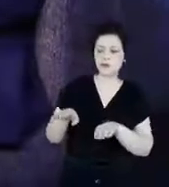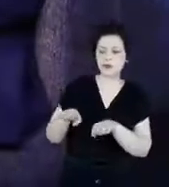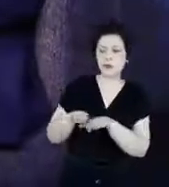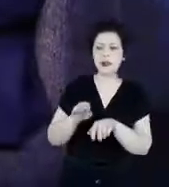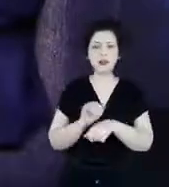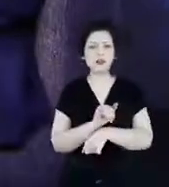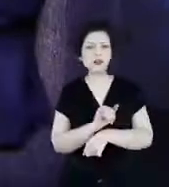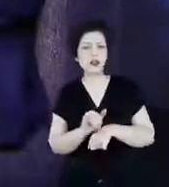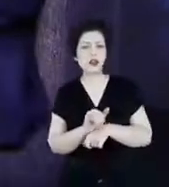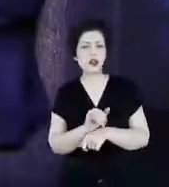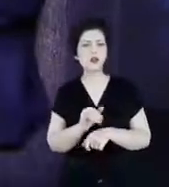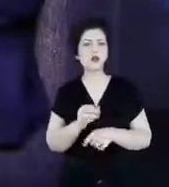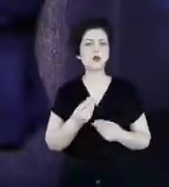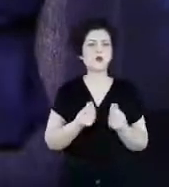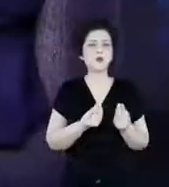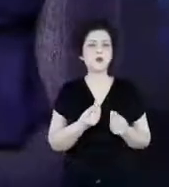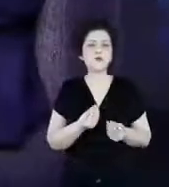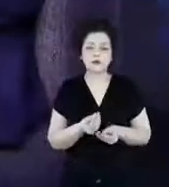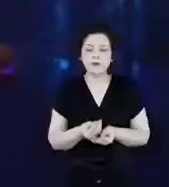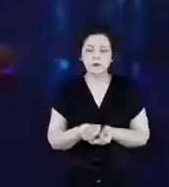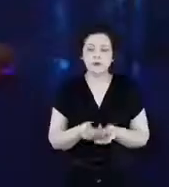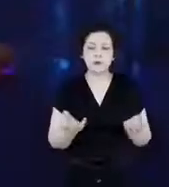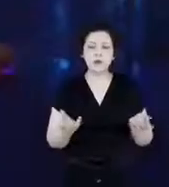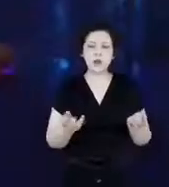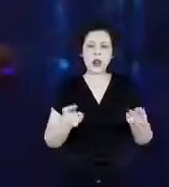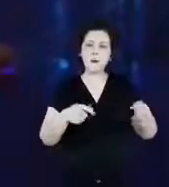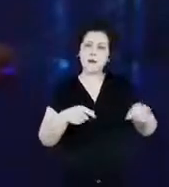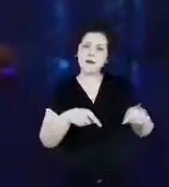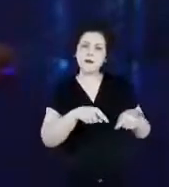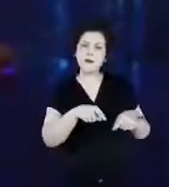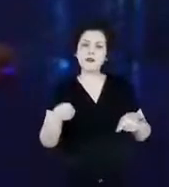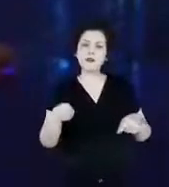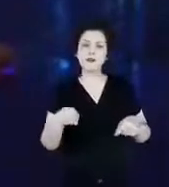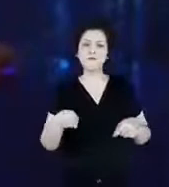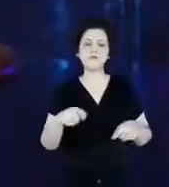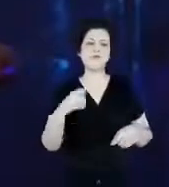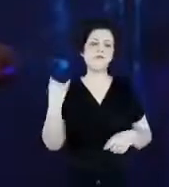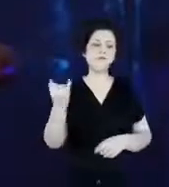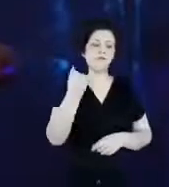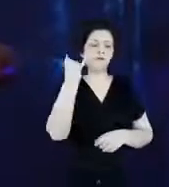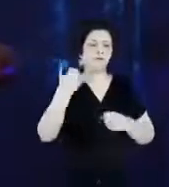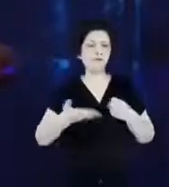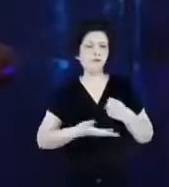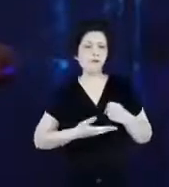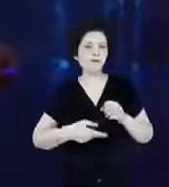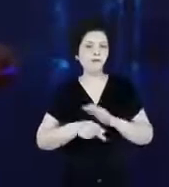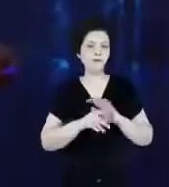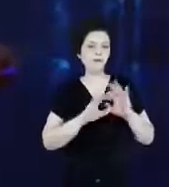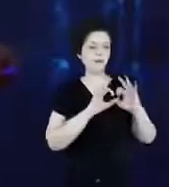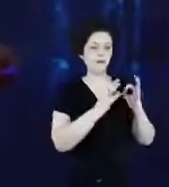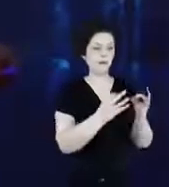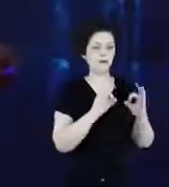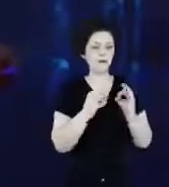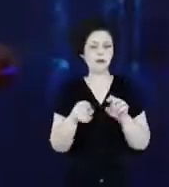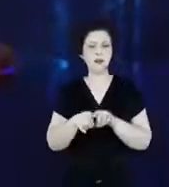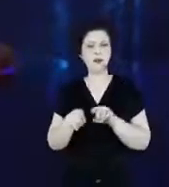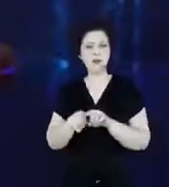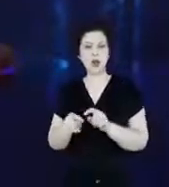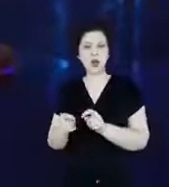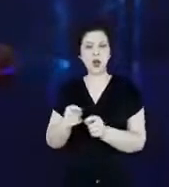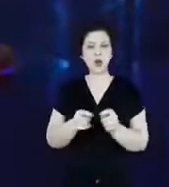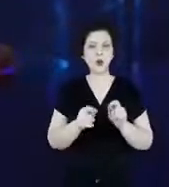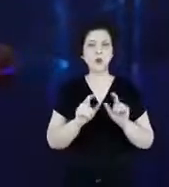buscar ofertar esse insumo essencial tanto para as famílias como para a economia, que é a